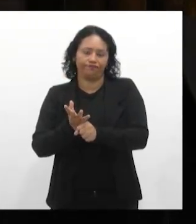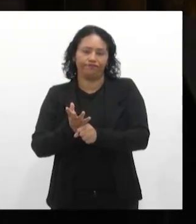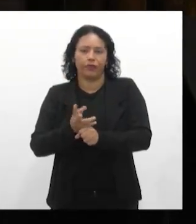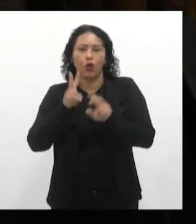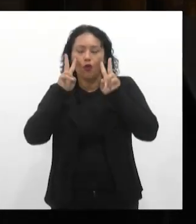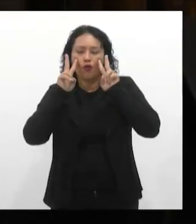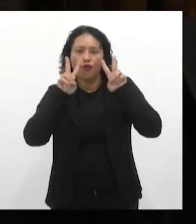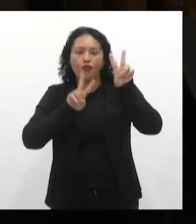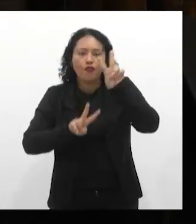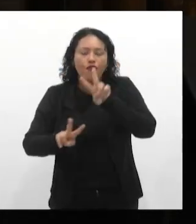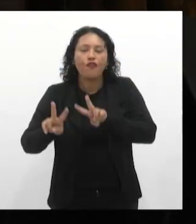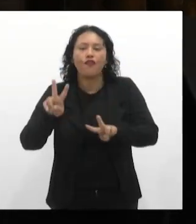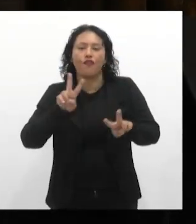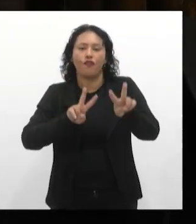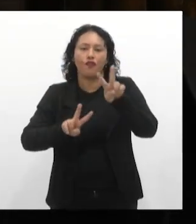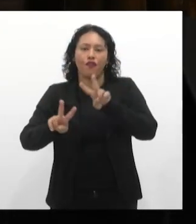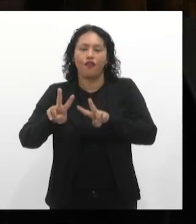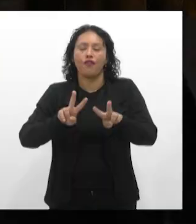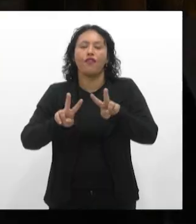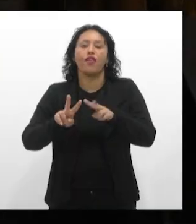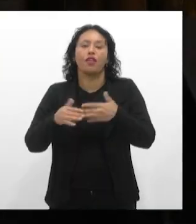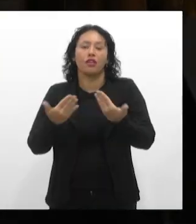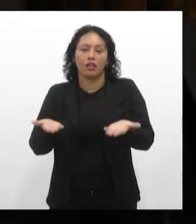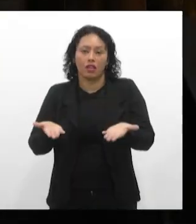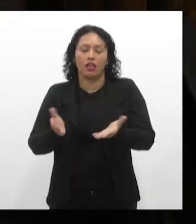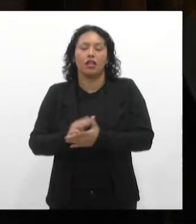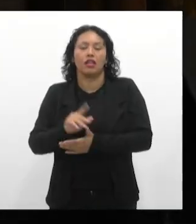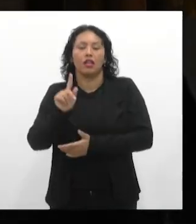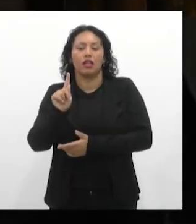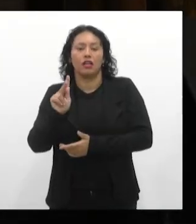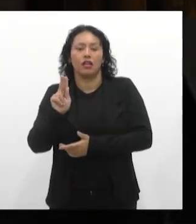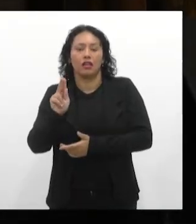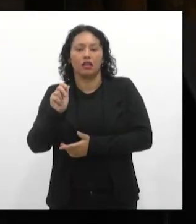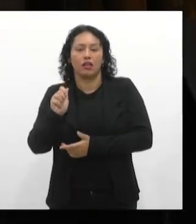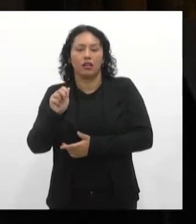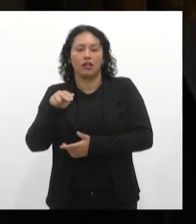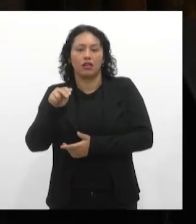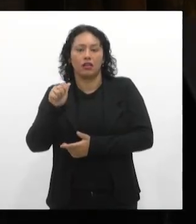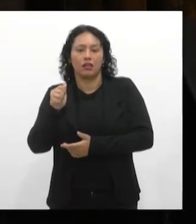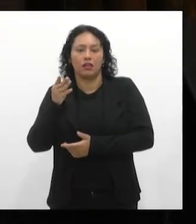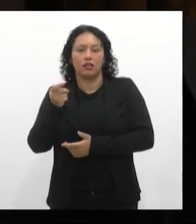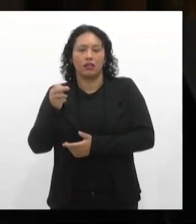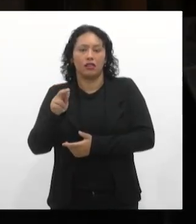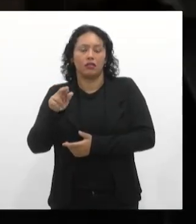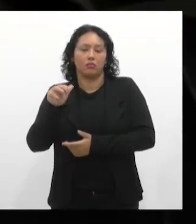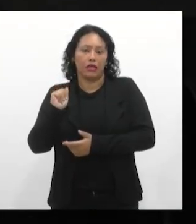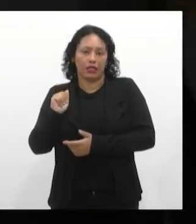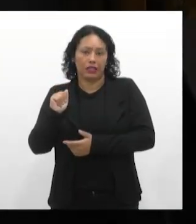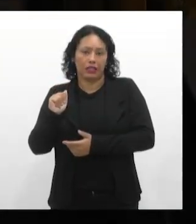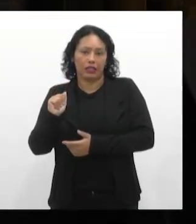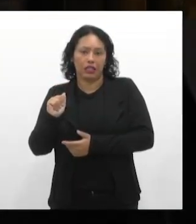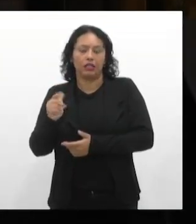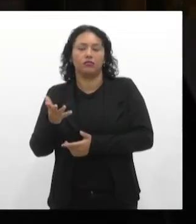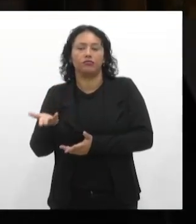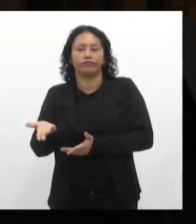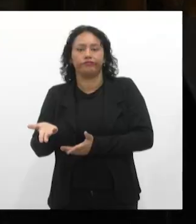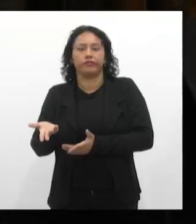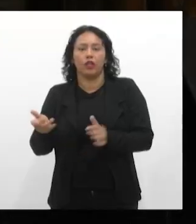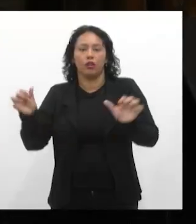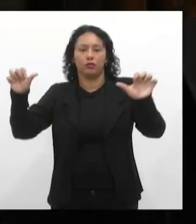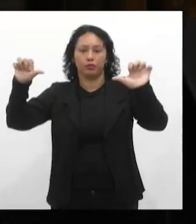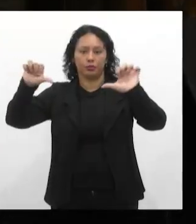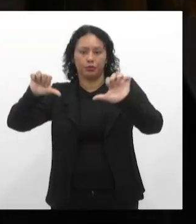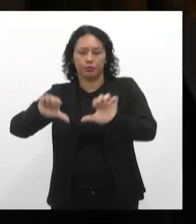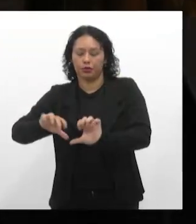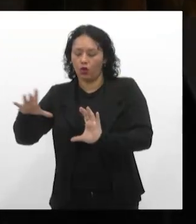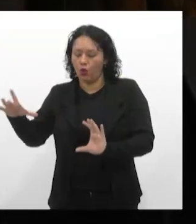Vi a Guanabara se fundir com o antigo estado do Rio de Janeiro, com a fusão em